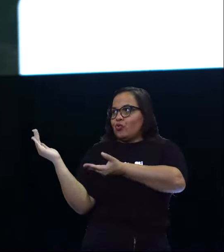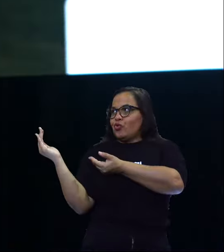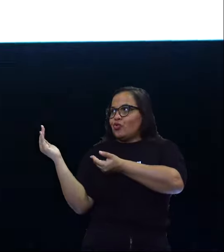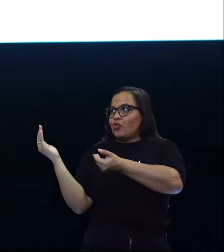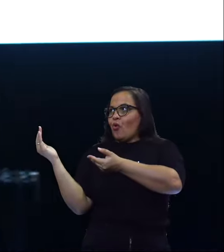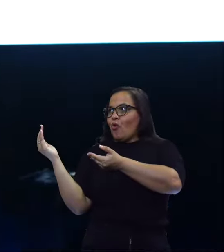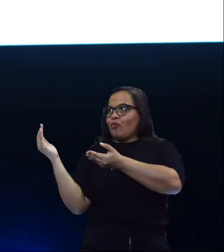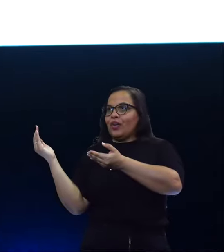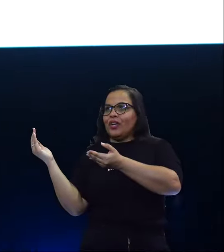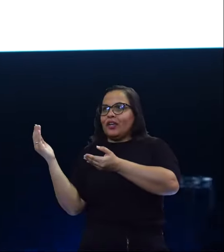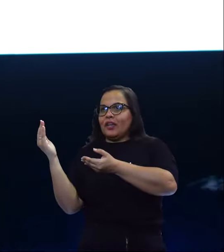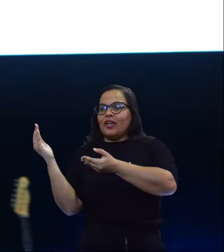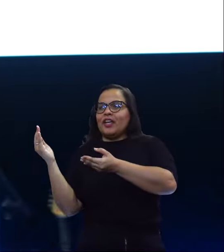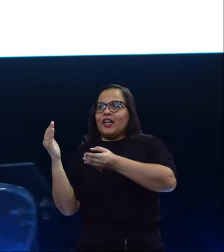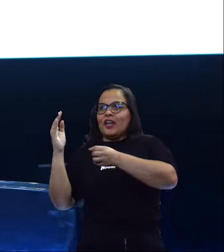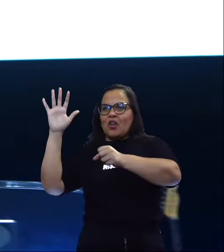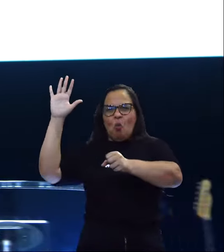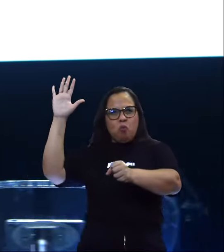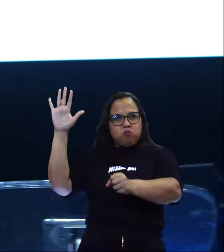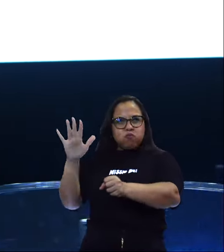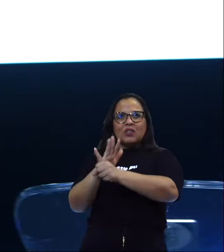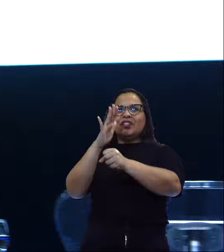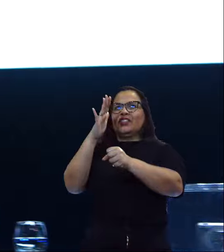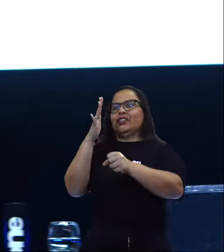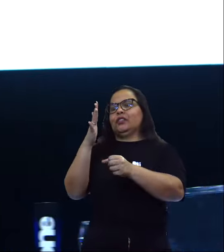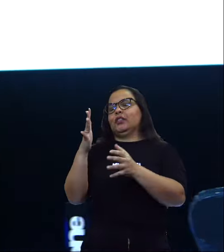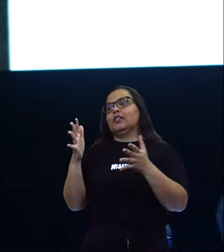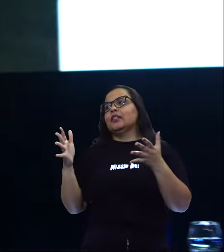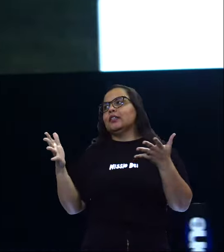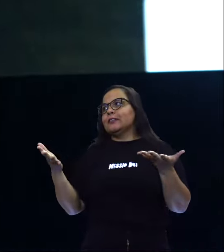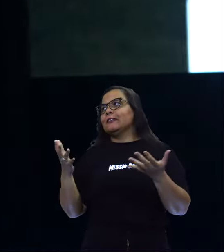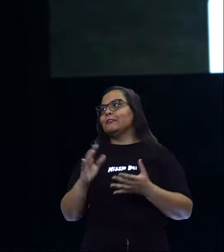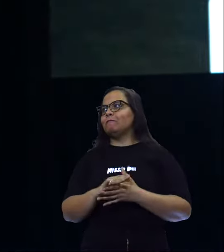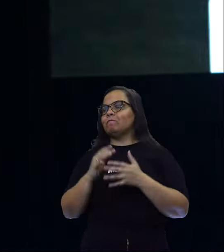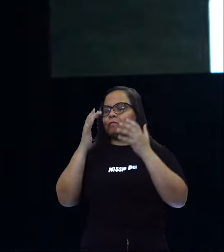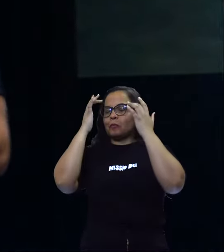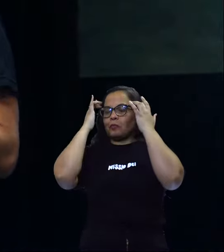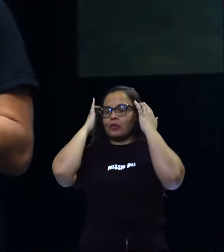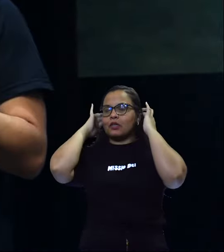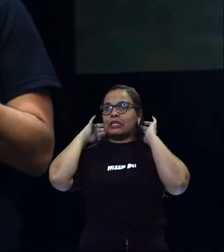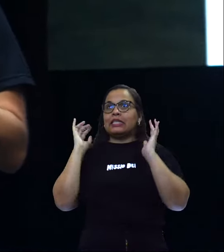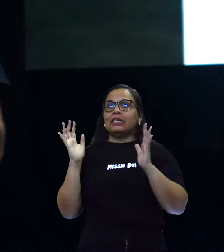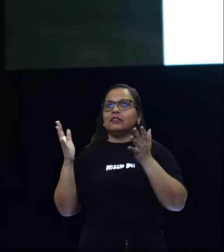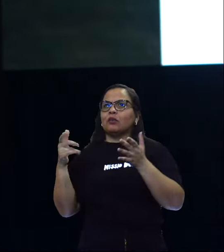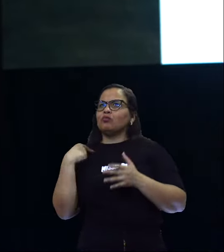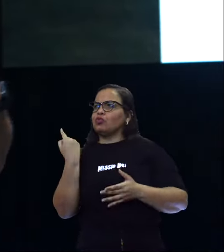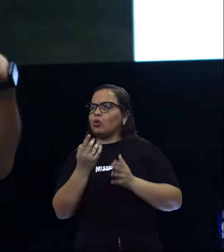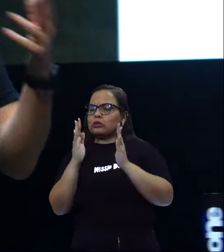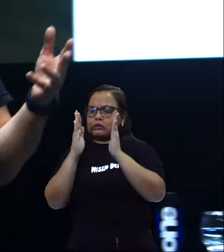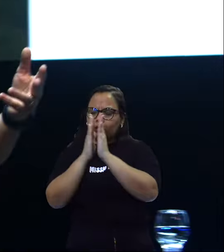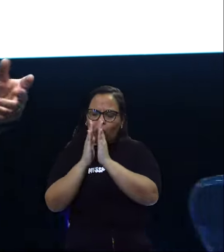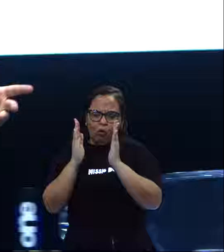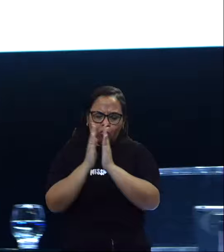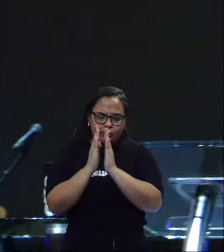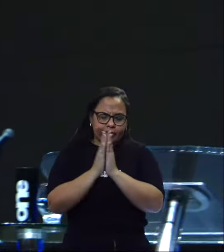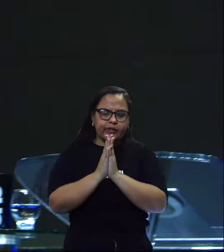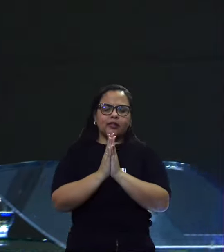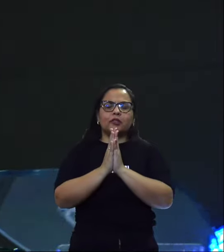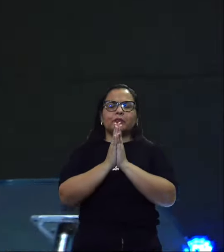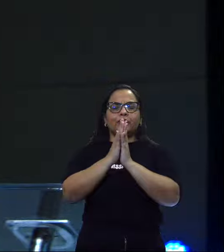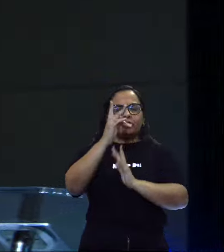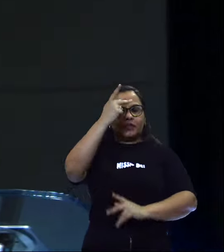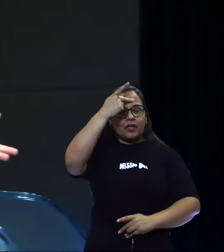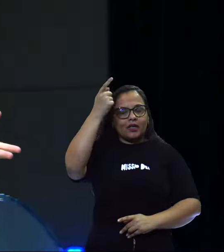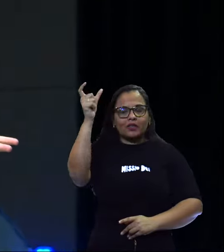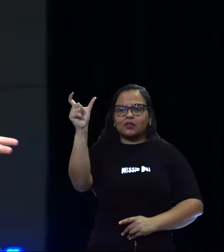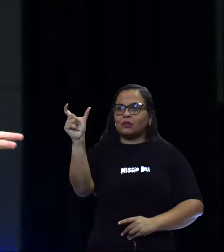tempo. Senhor, eu não sei como vai ser para frente, eu não sei quanto tempo vai levar, eu sei que não é para tão rápido assim, Mas quando vai ser um terceiro culto, ou quando vai ser um momento que